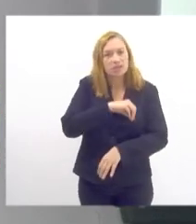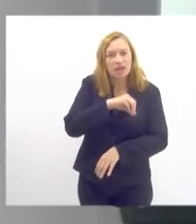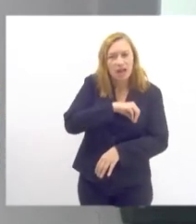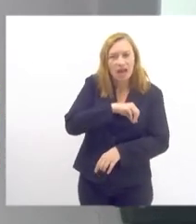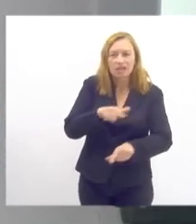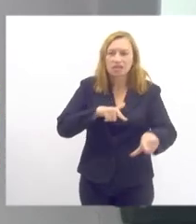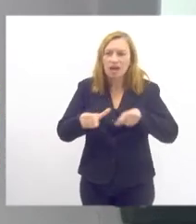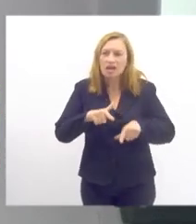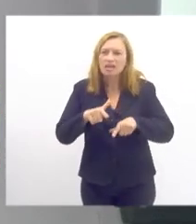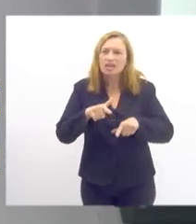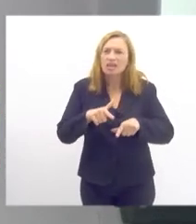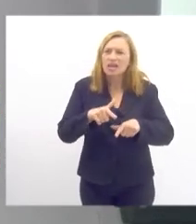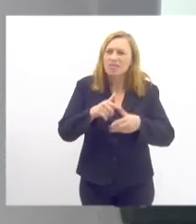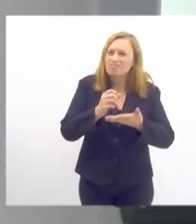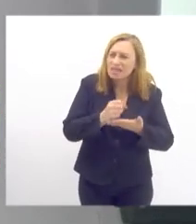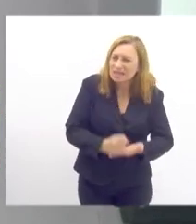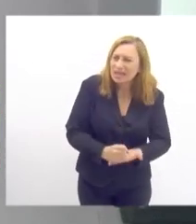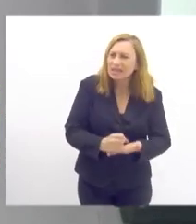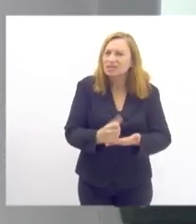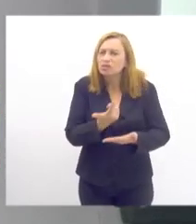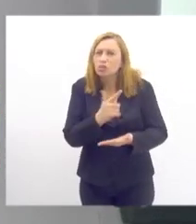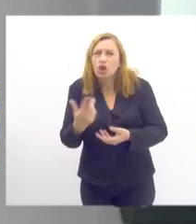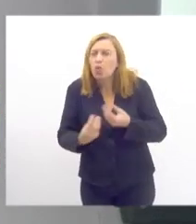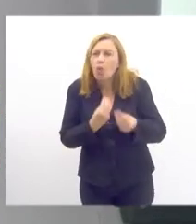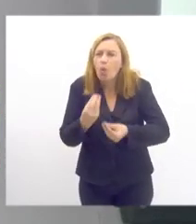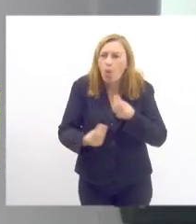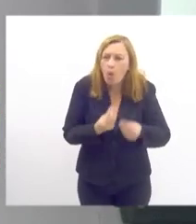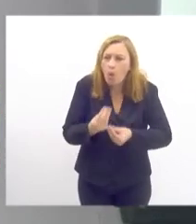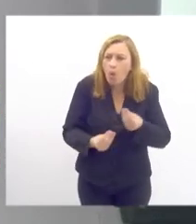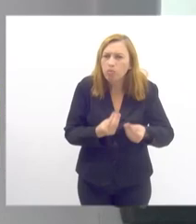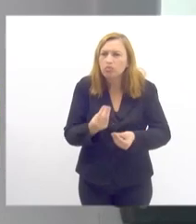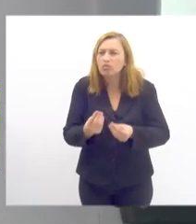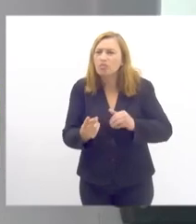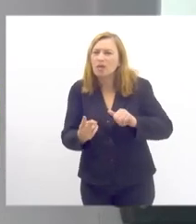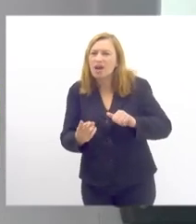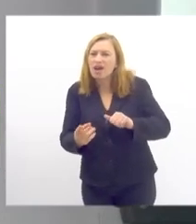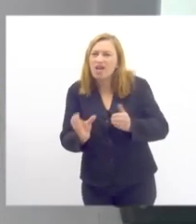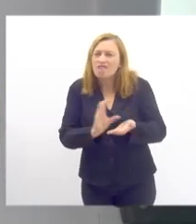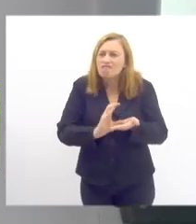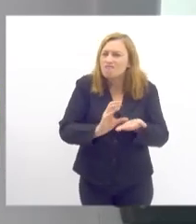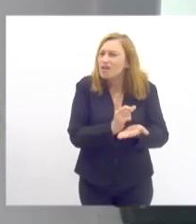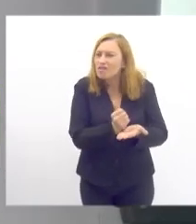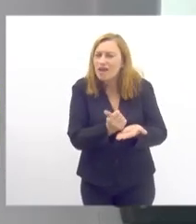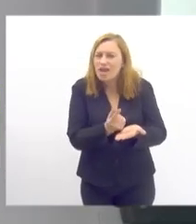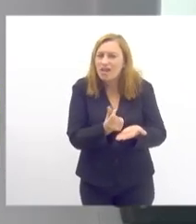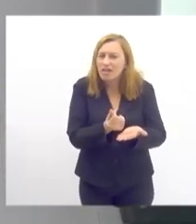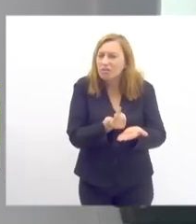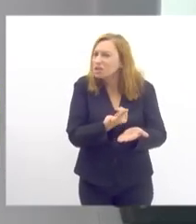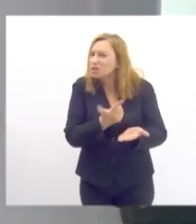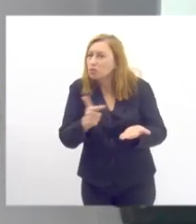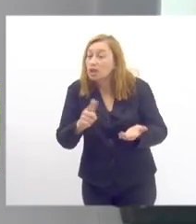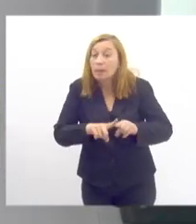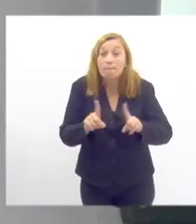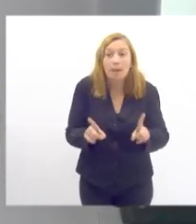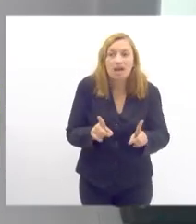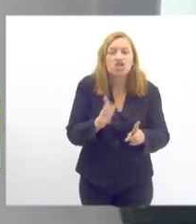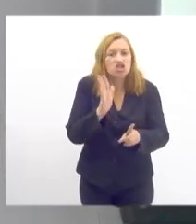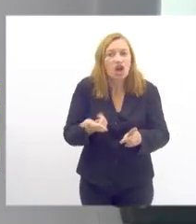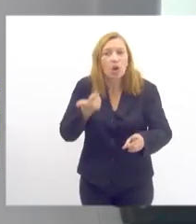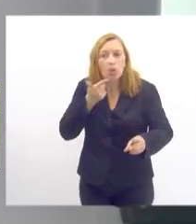denso, é pesado, não tem condições, não tem verba, não tem como fazer, é inviável, mas a gente já